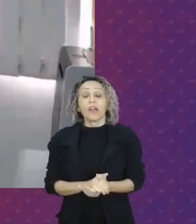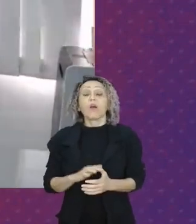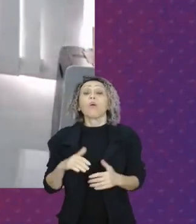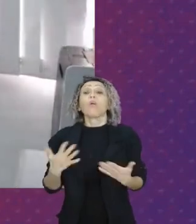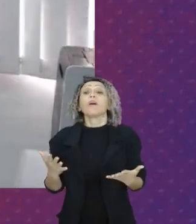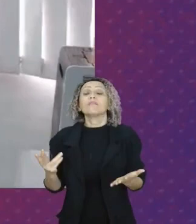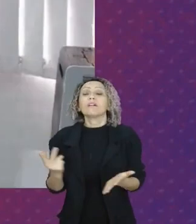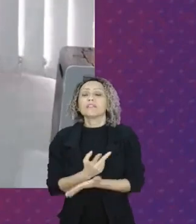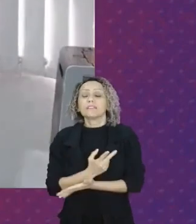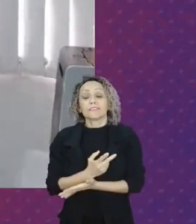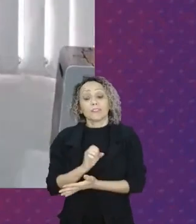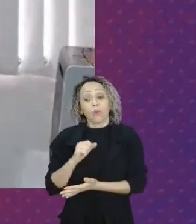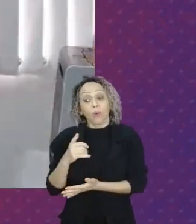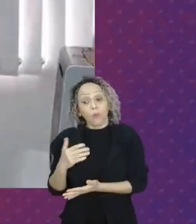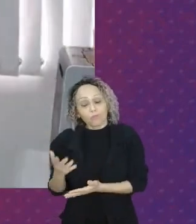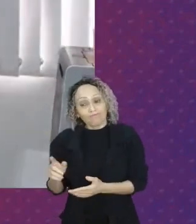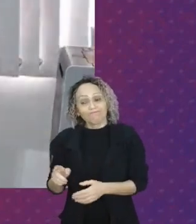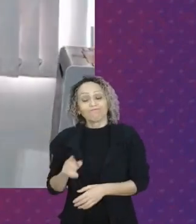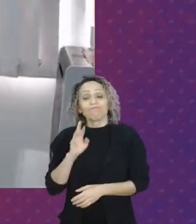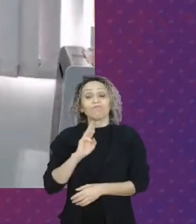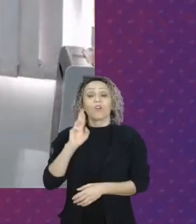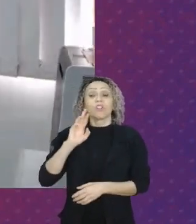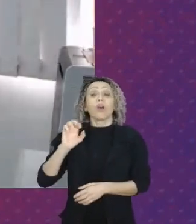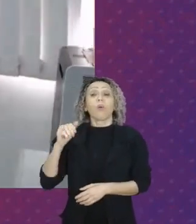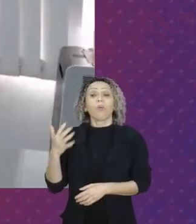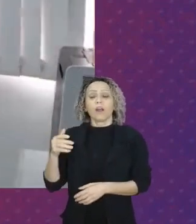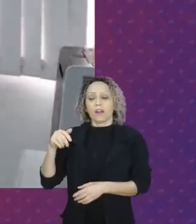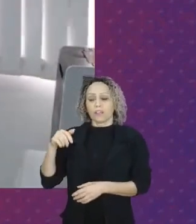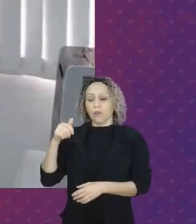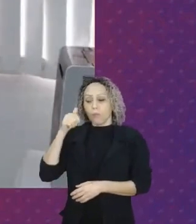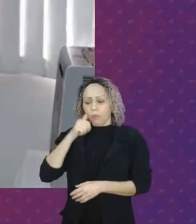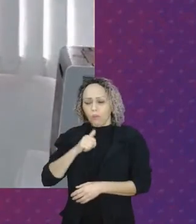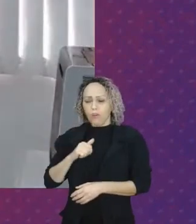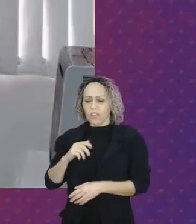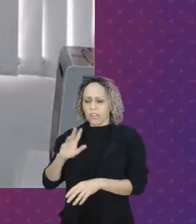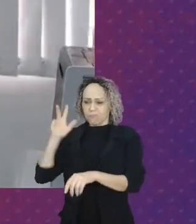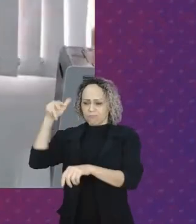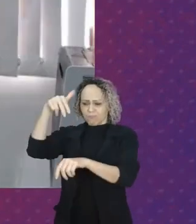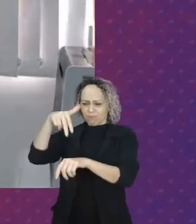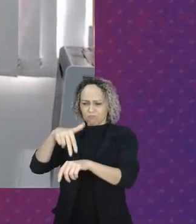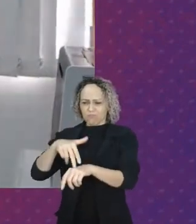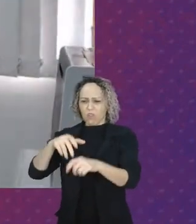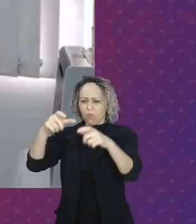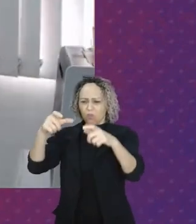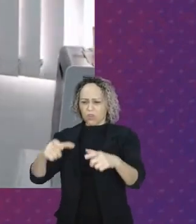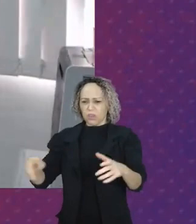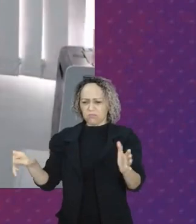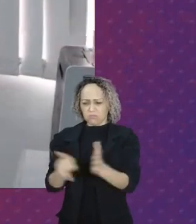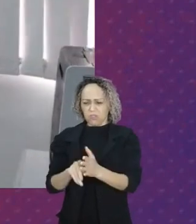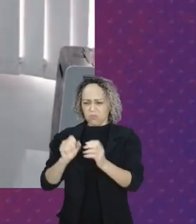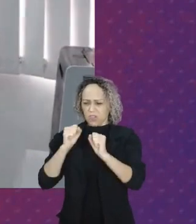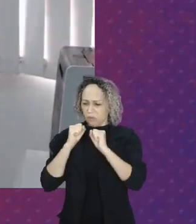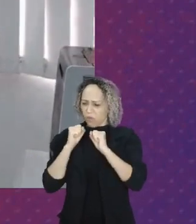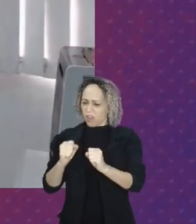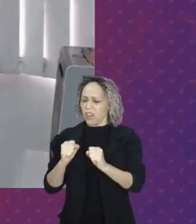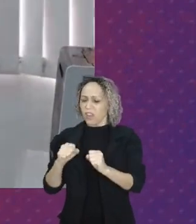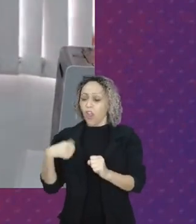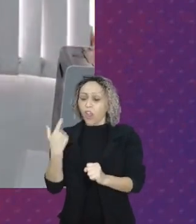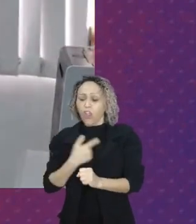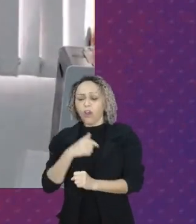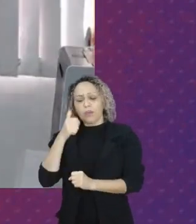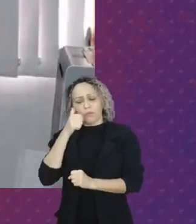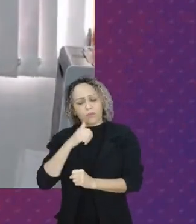mulheres assumirem o espaço de poder, porque nós, mulheres, entendemos o que as políticas públicas educacionais